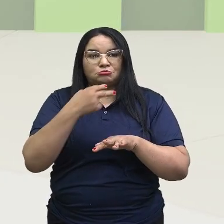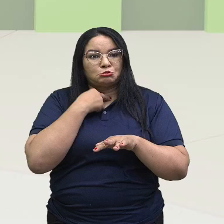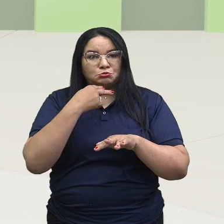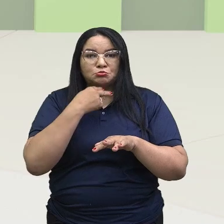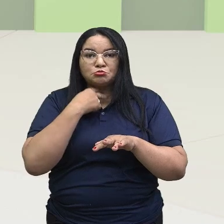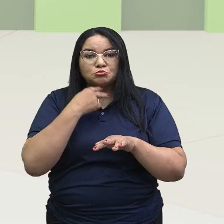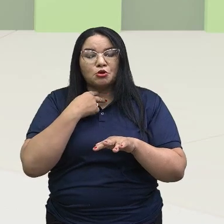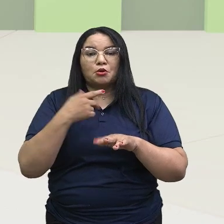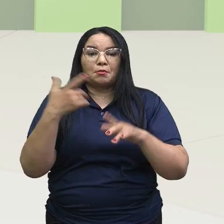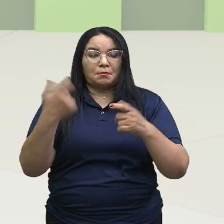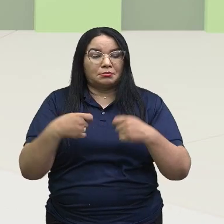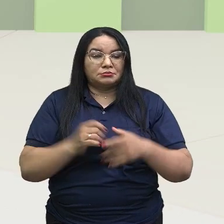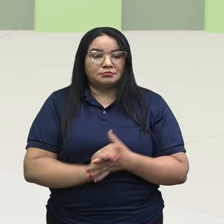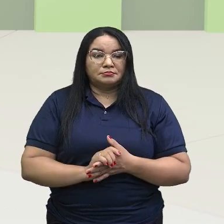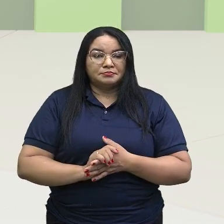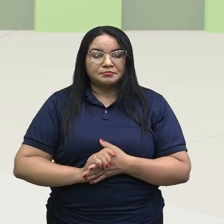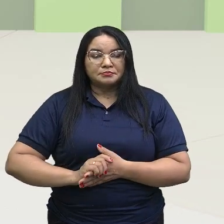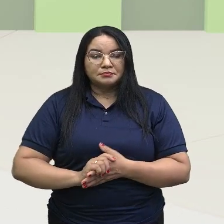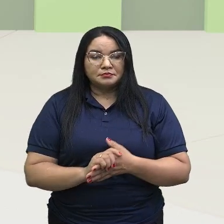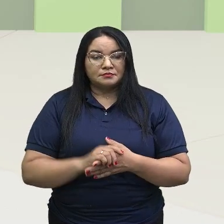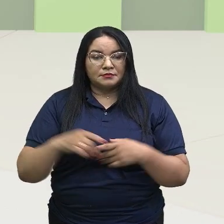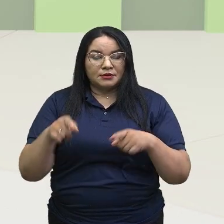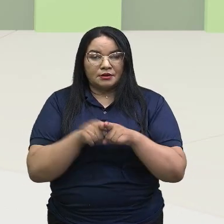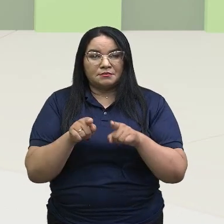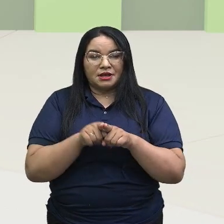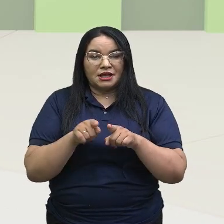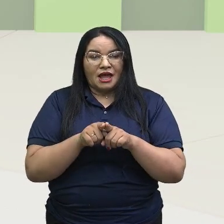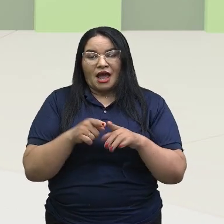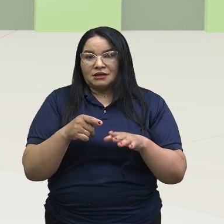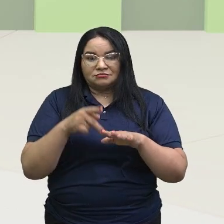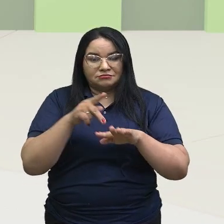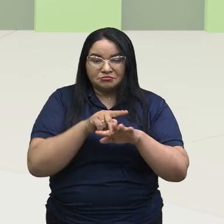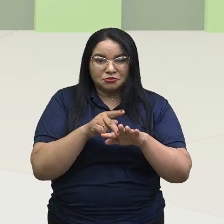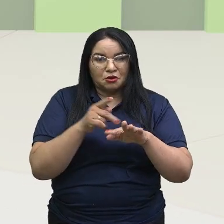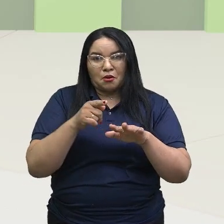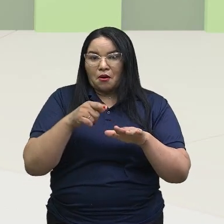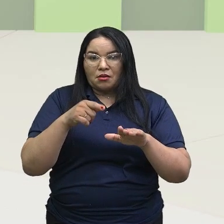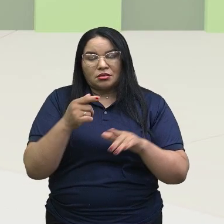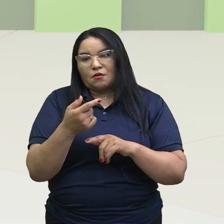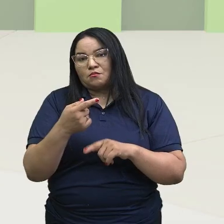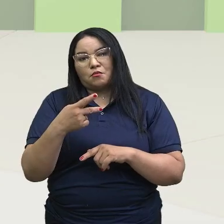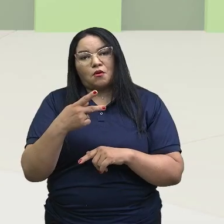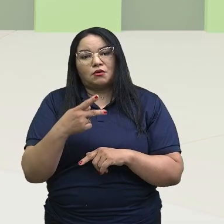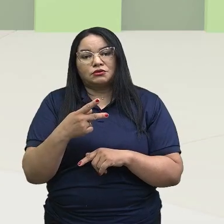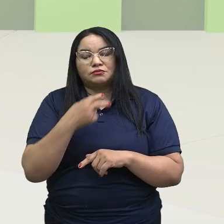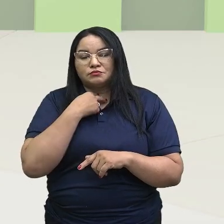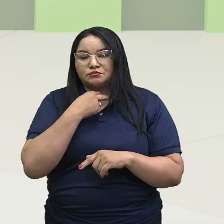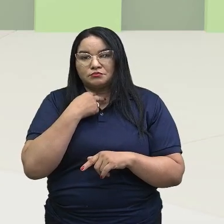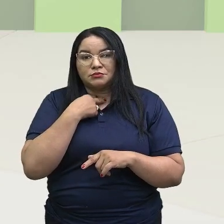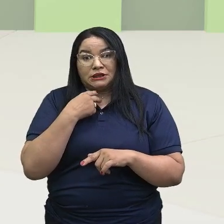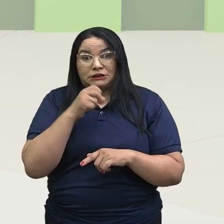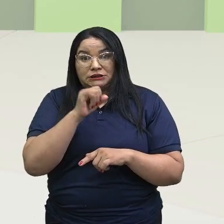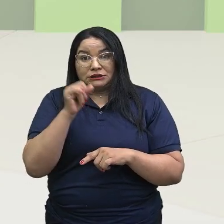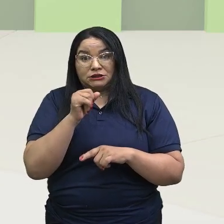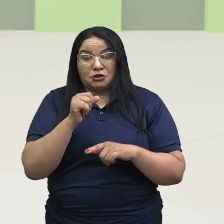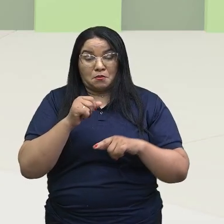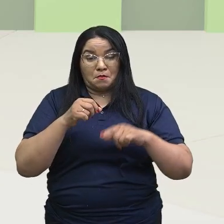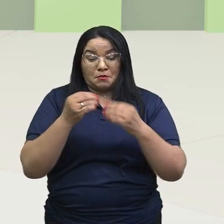laboratório de rasteirinha. Tem que ter cuidado, porque se o líquido respinga e cai no